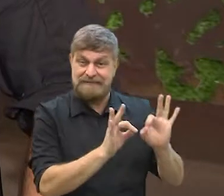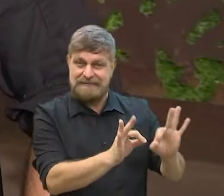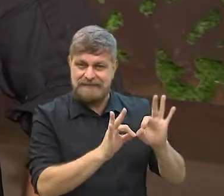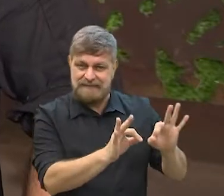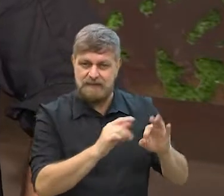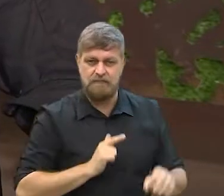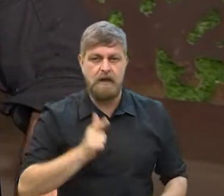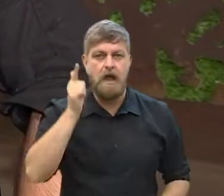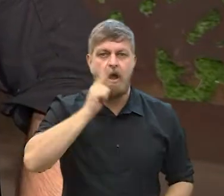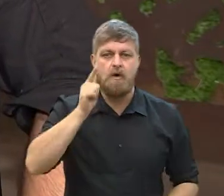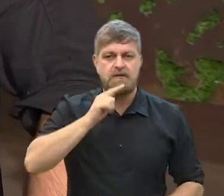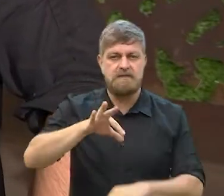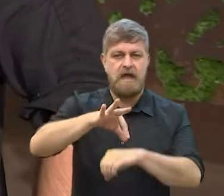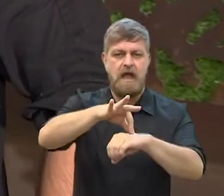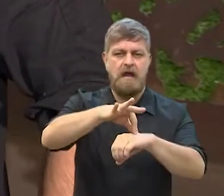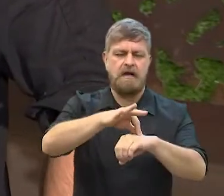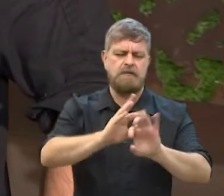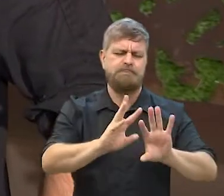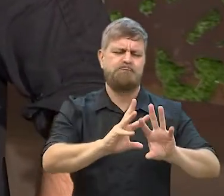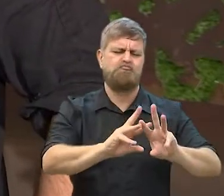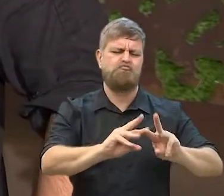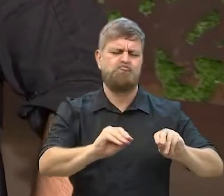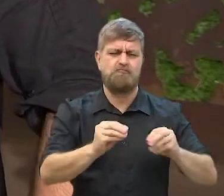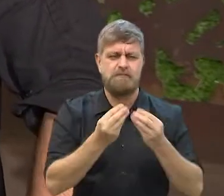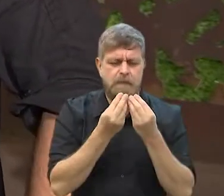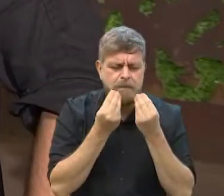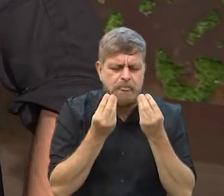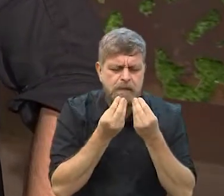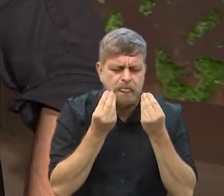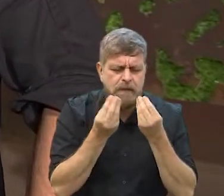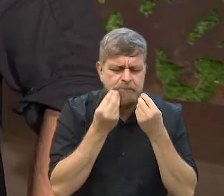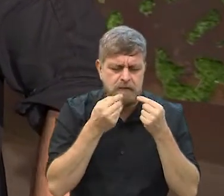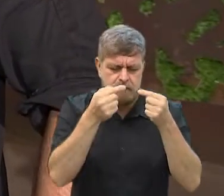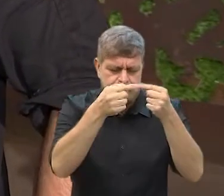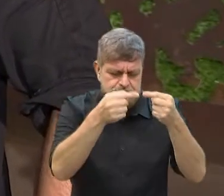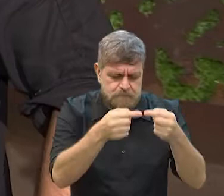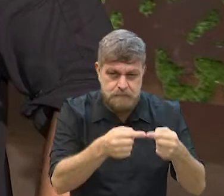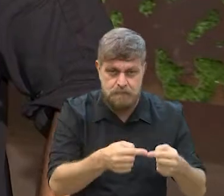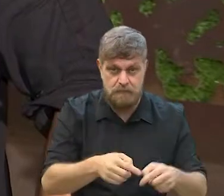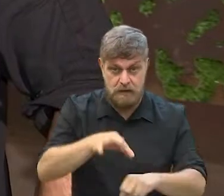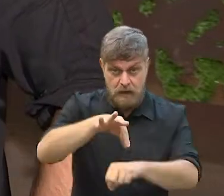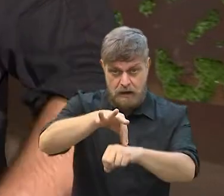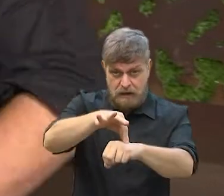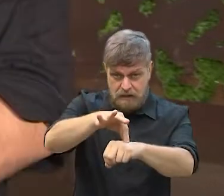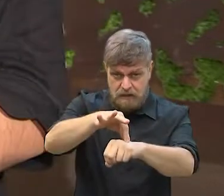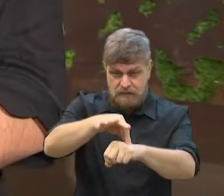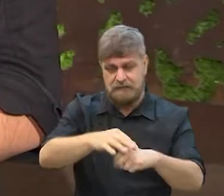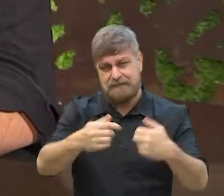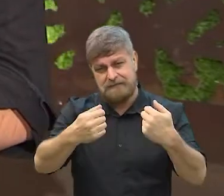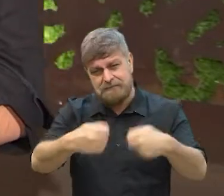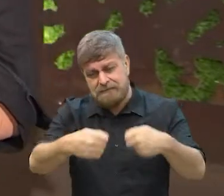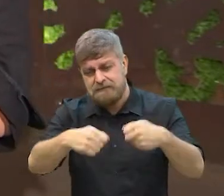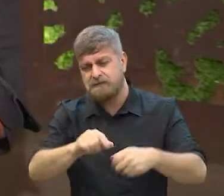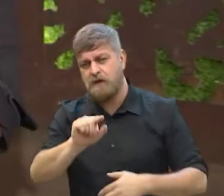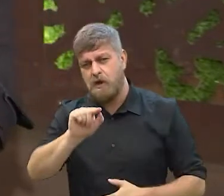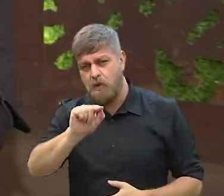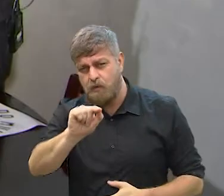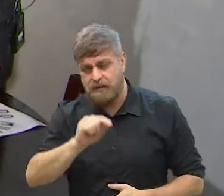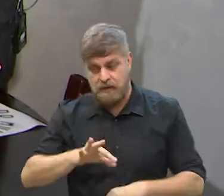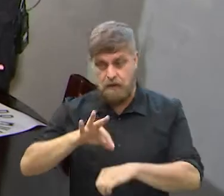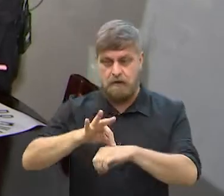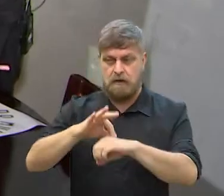chegar no ponto certo da sua carne do jeito que você deseja. A carne, tu precisa, por ser uma carne